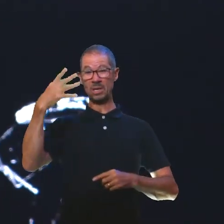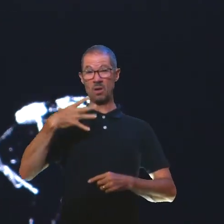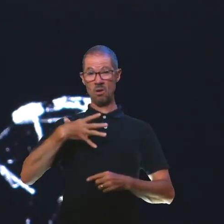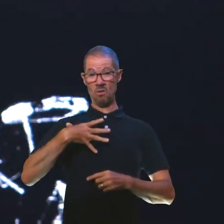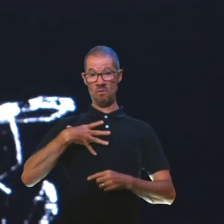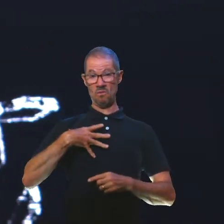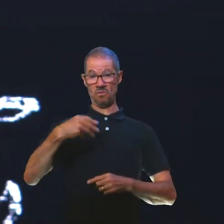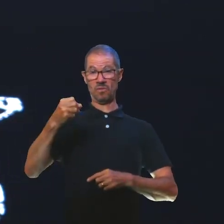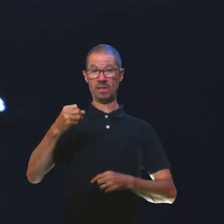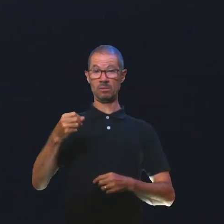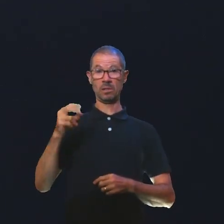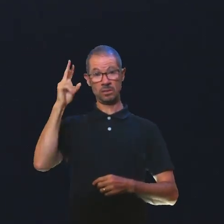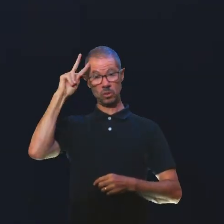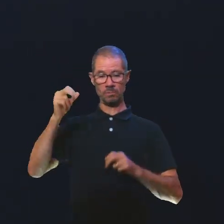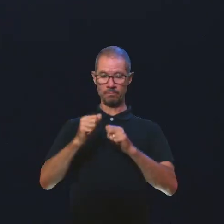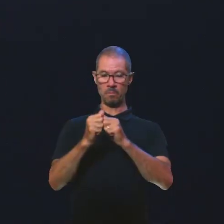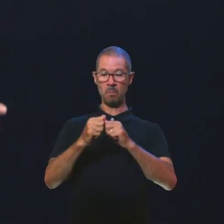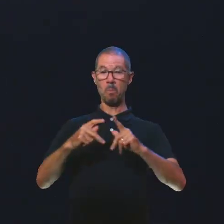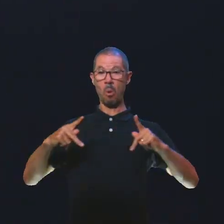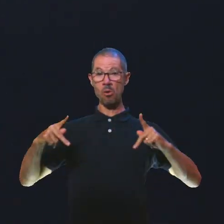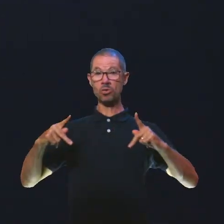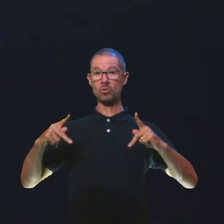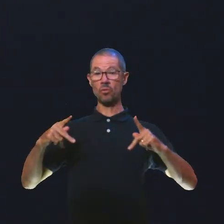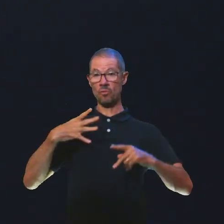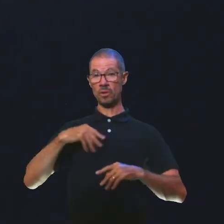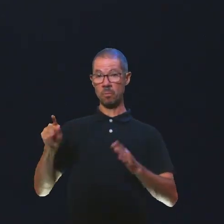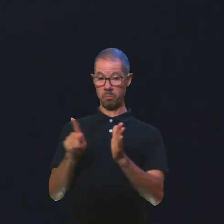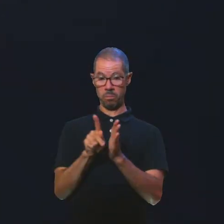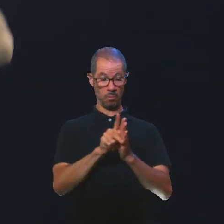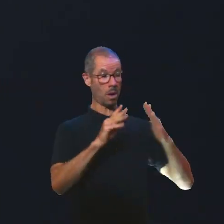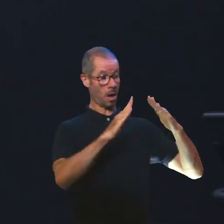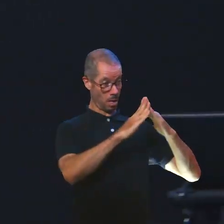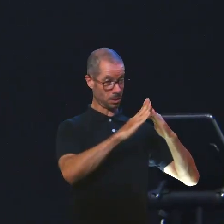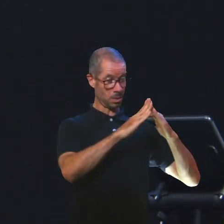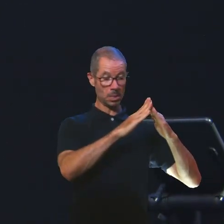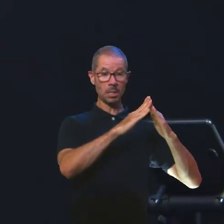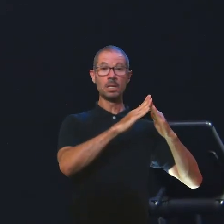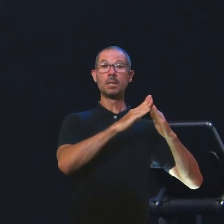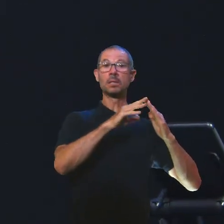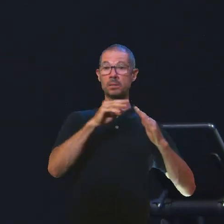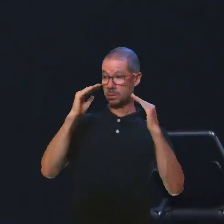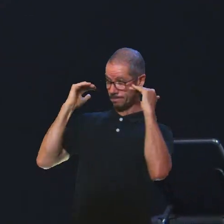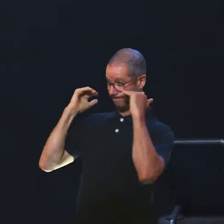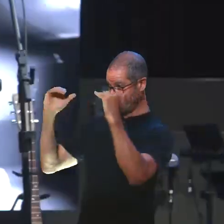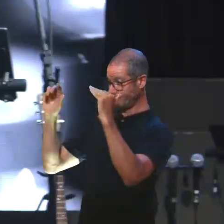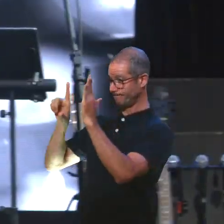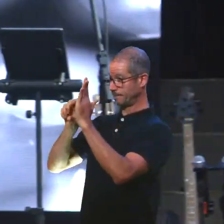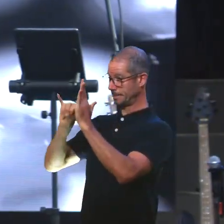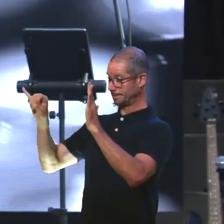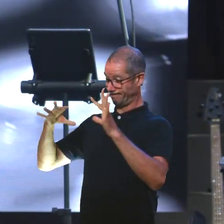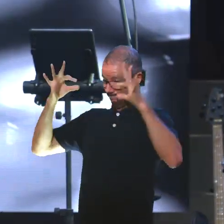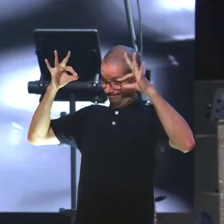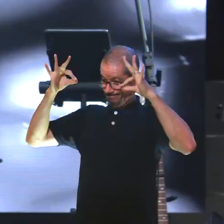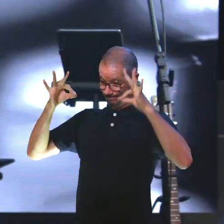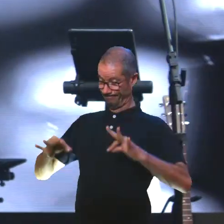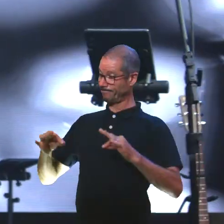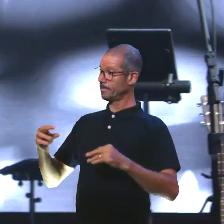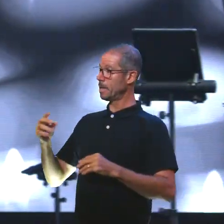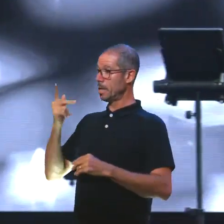filho que ficou da história do filho pródigo. Aquele que estava na própria casa, cumpria os mandamentos, seguia à risca